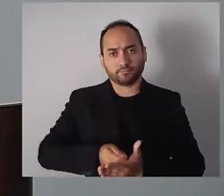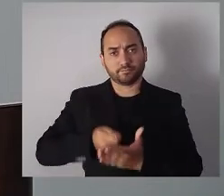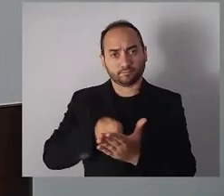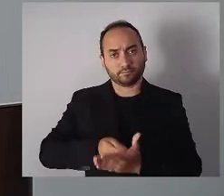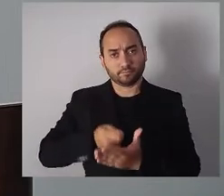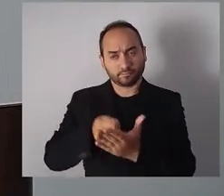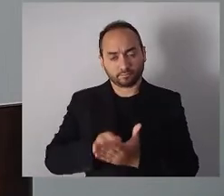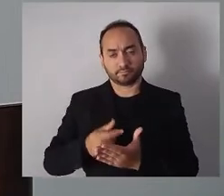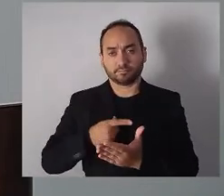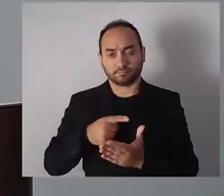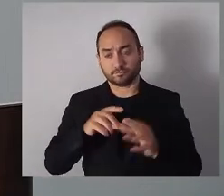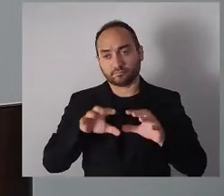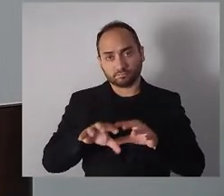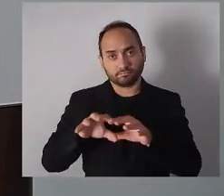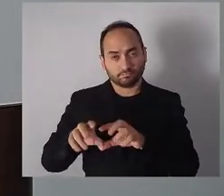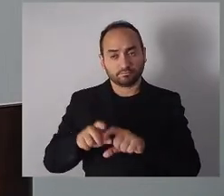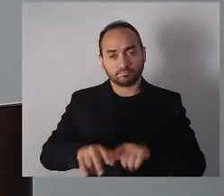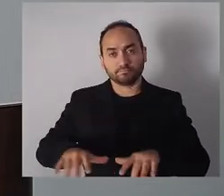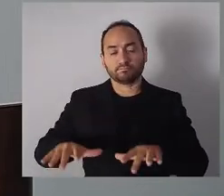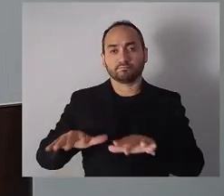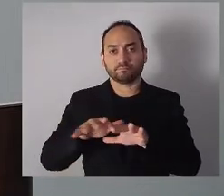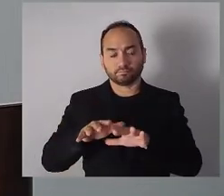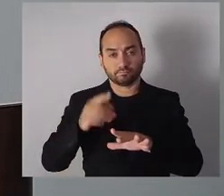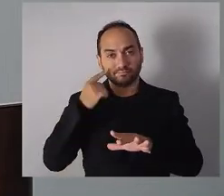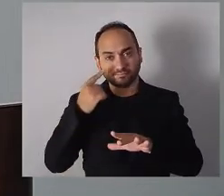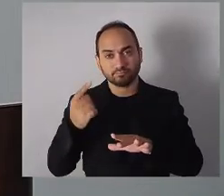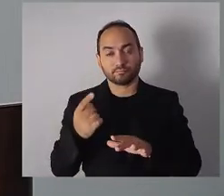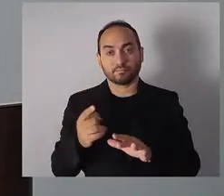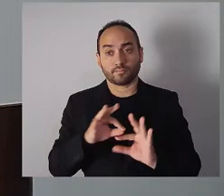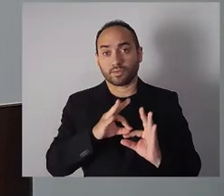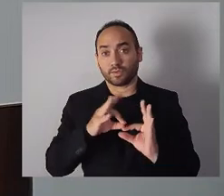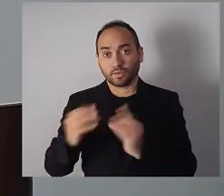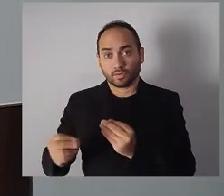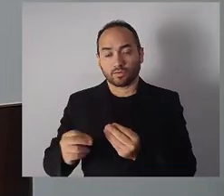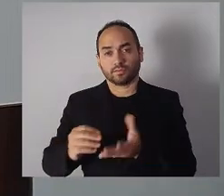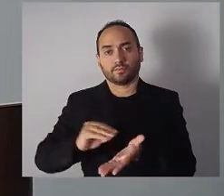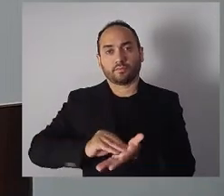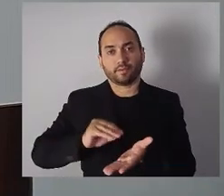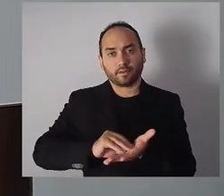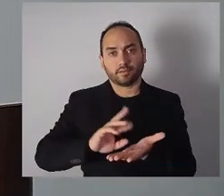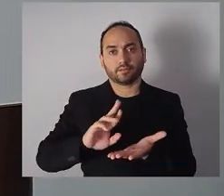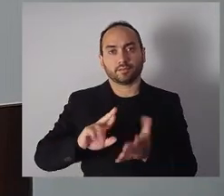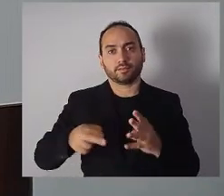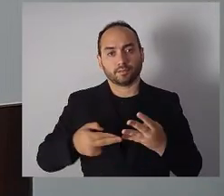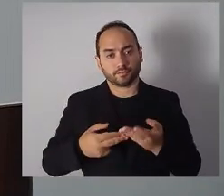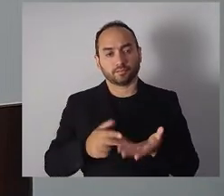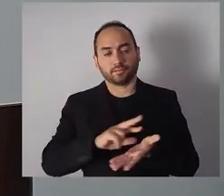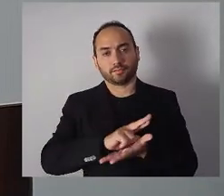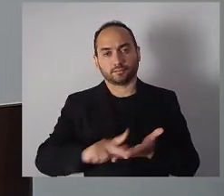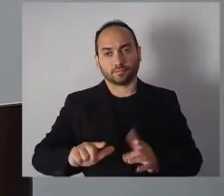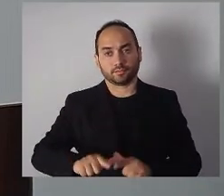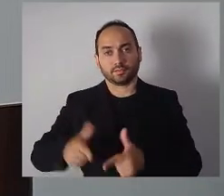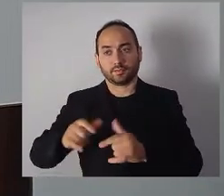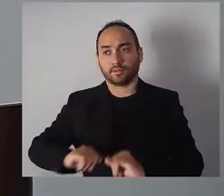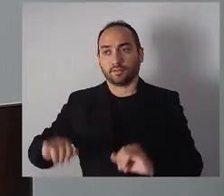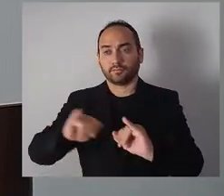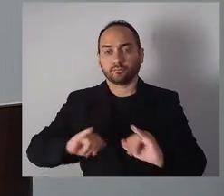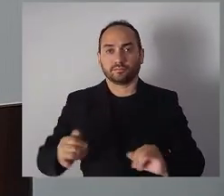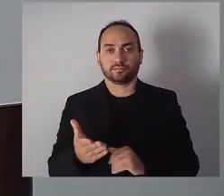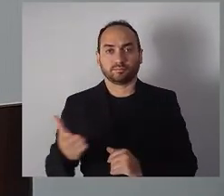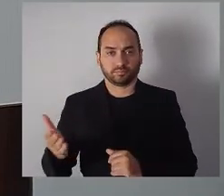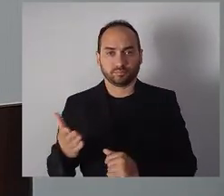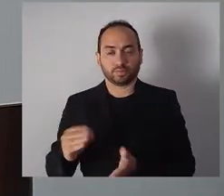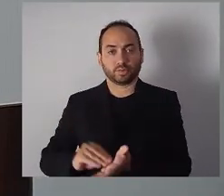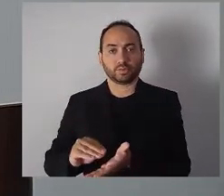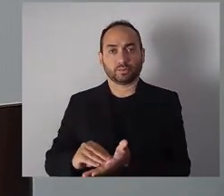deputado com a completa ausência de recursos para a sua campanha eleitoral.